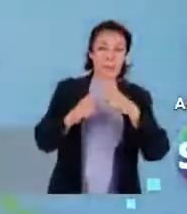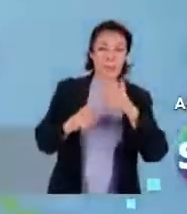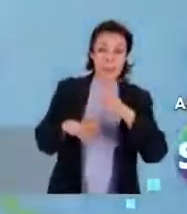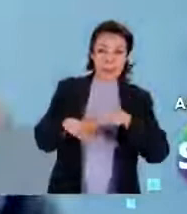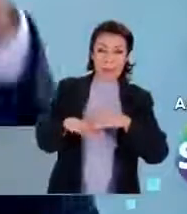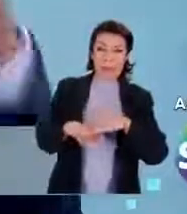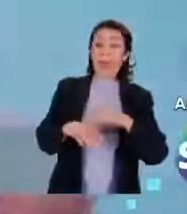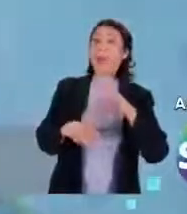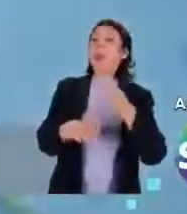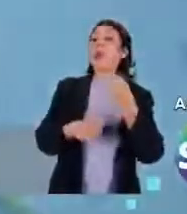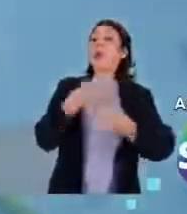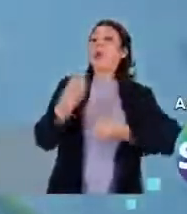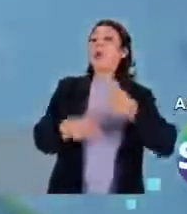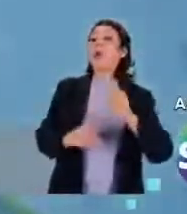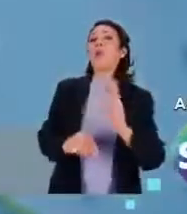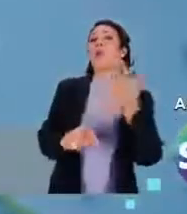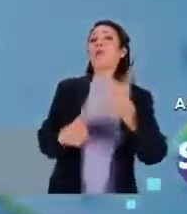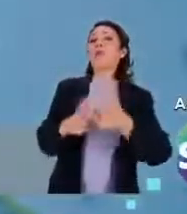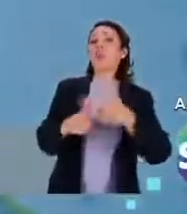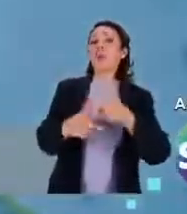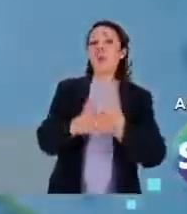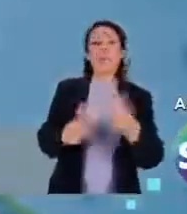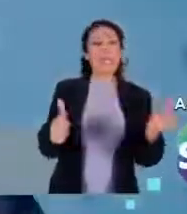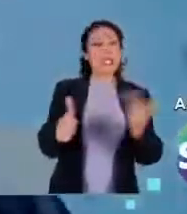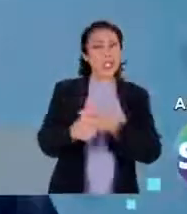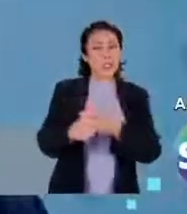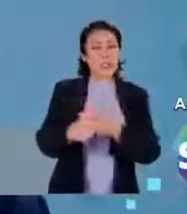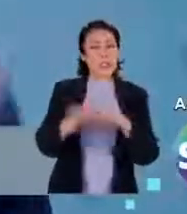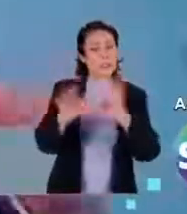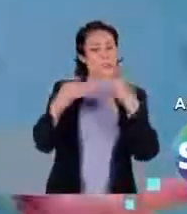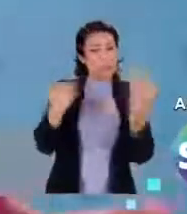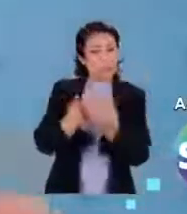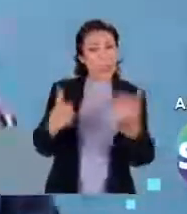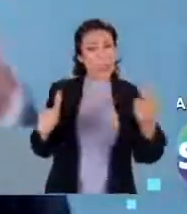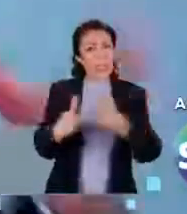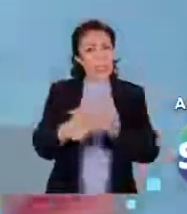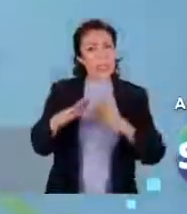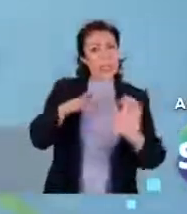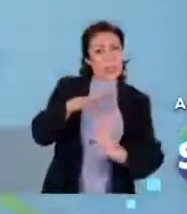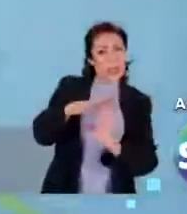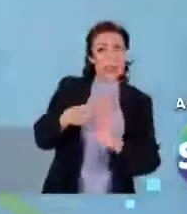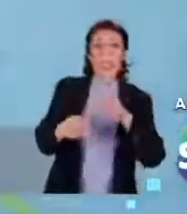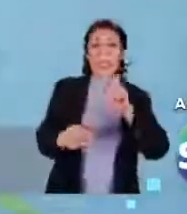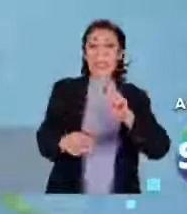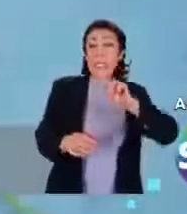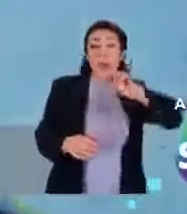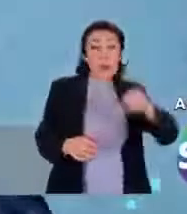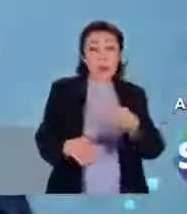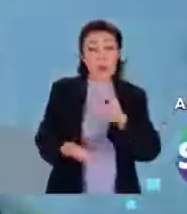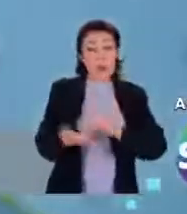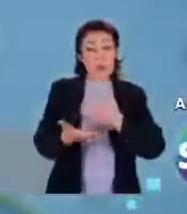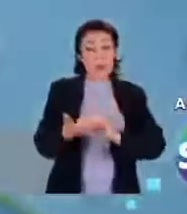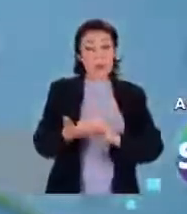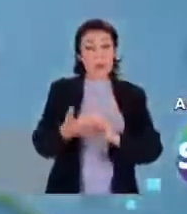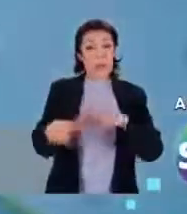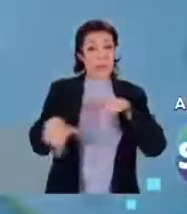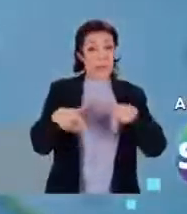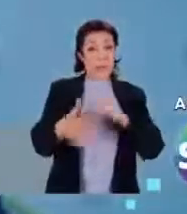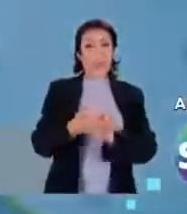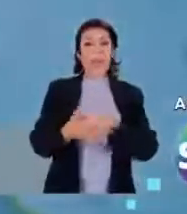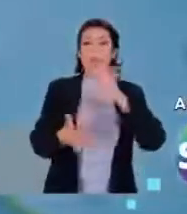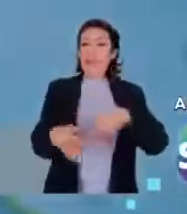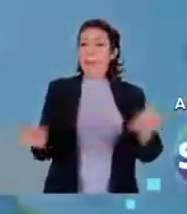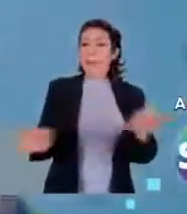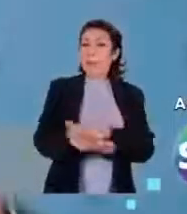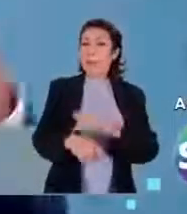resolver o problema do individuamento das famílias do endividamento das empresas como é que eu vou resolver a questão dos 5 milhões de empregos em dois anos tá tudo bem desenhado